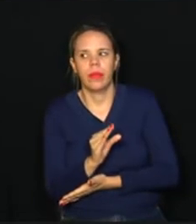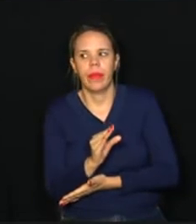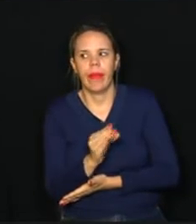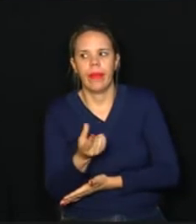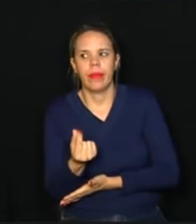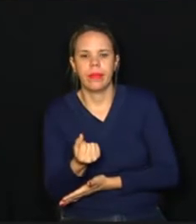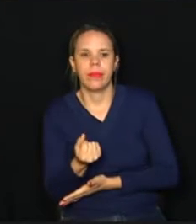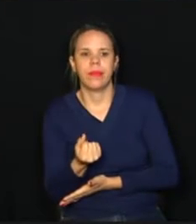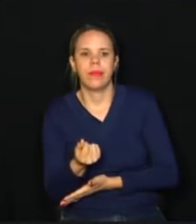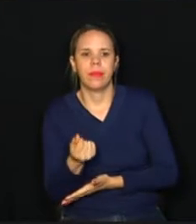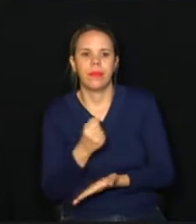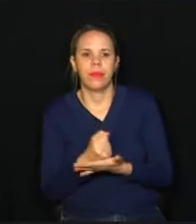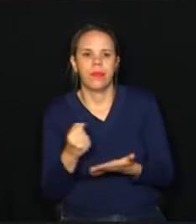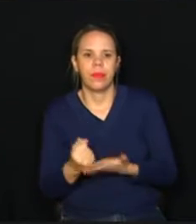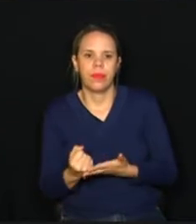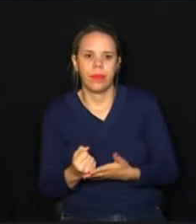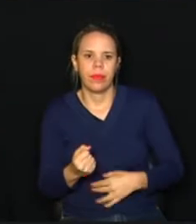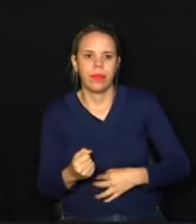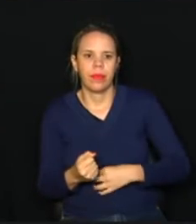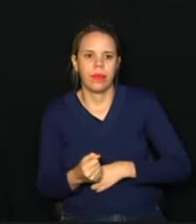recursos, sobre contratação